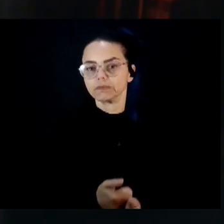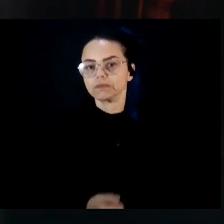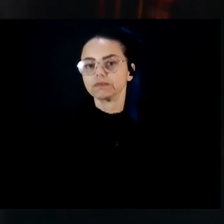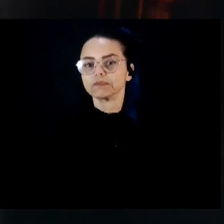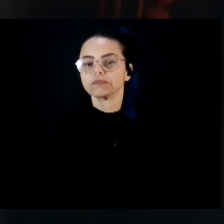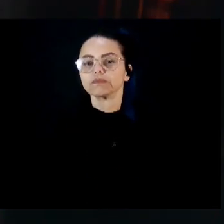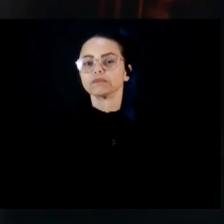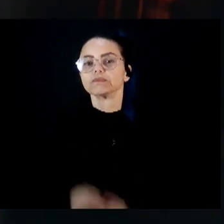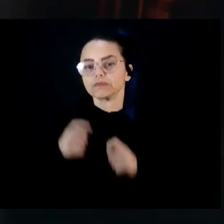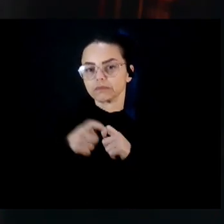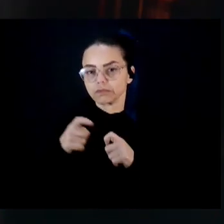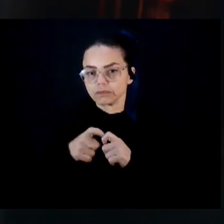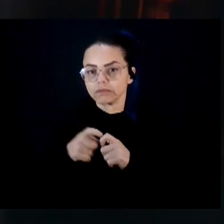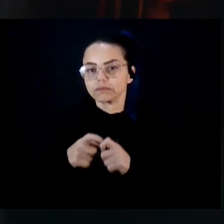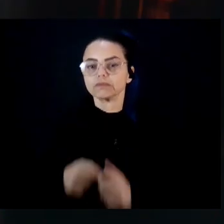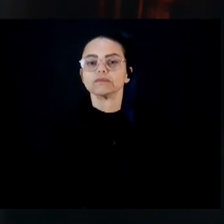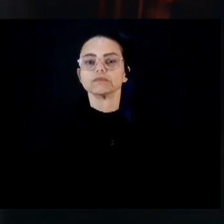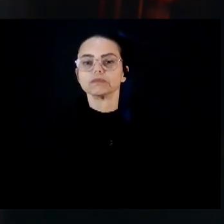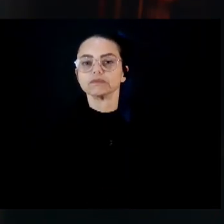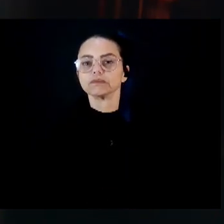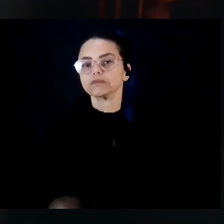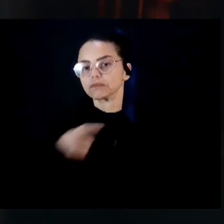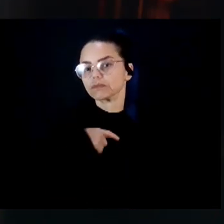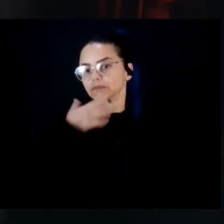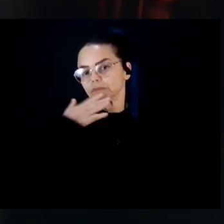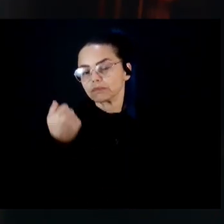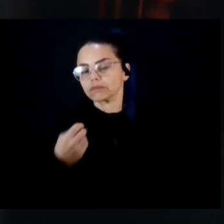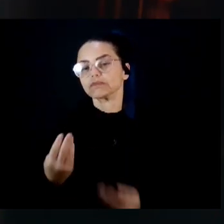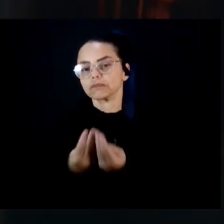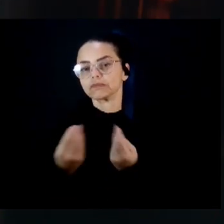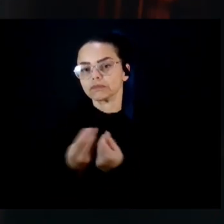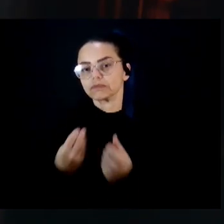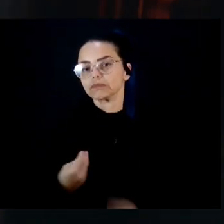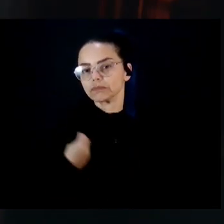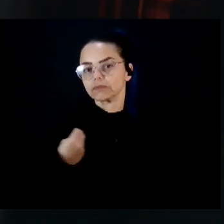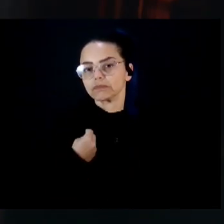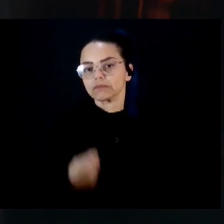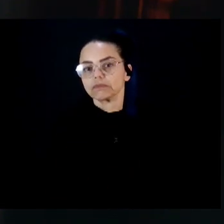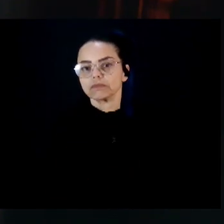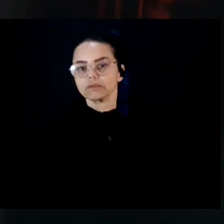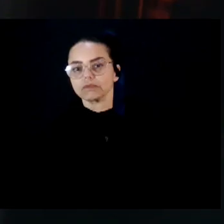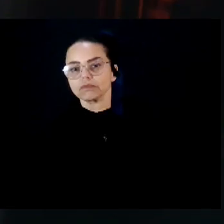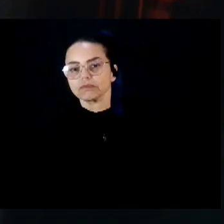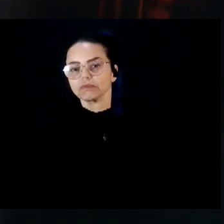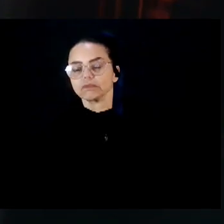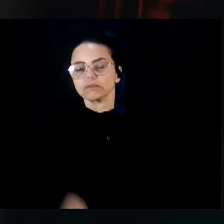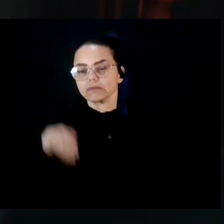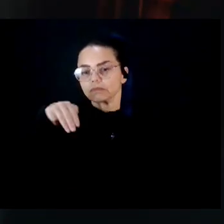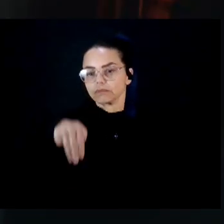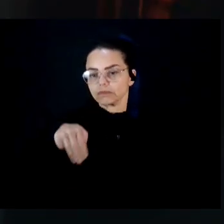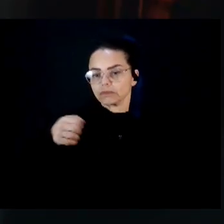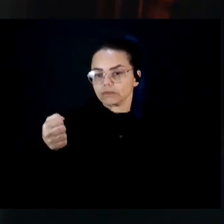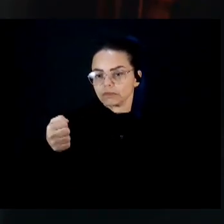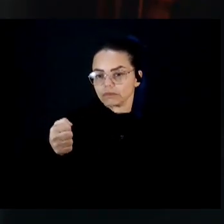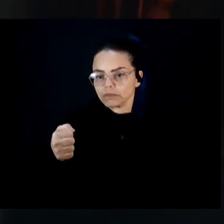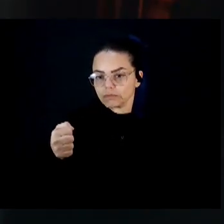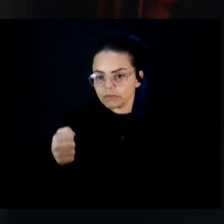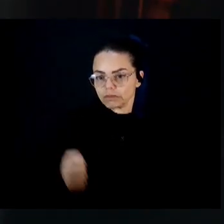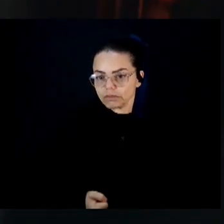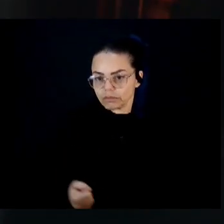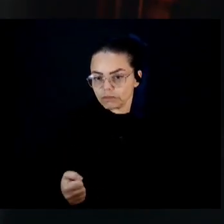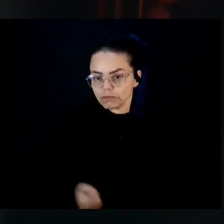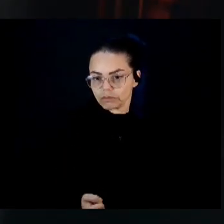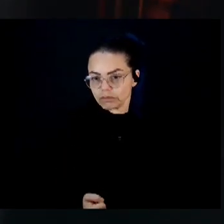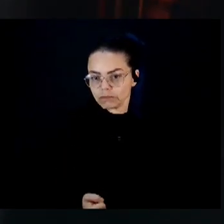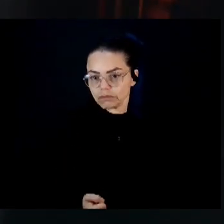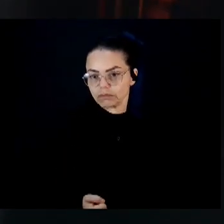dos seus doutores, e vai ter uma melhor qualidade de vida. Agora, se a gente falar de caneta, quem usa a caneta de forma indiscriminada, né, compra